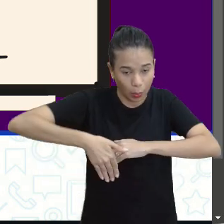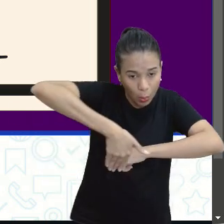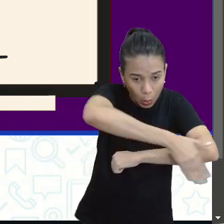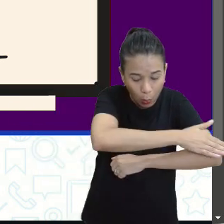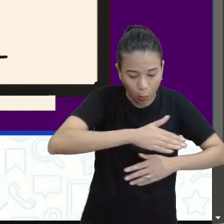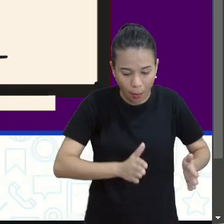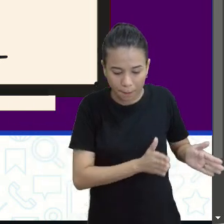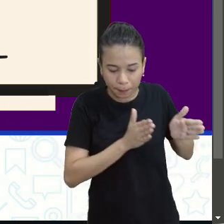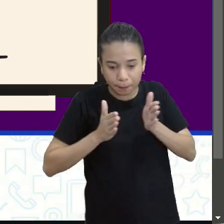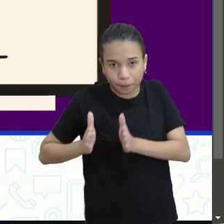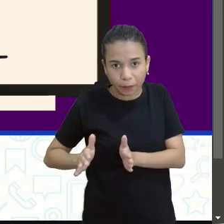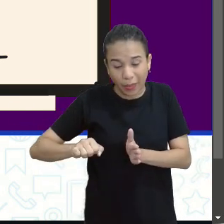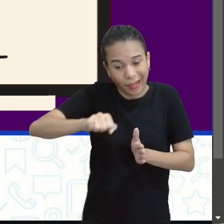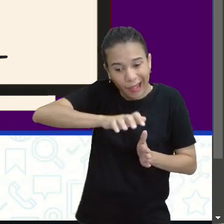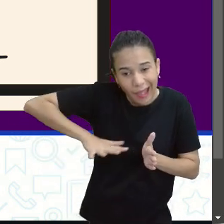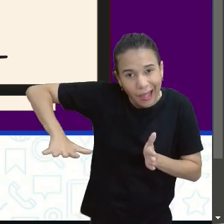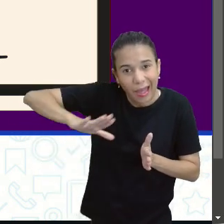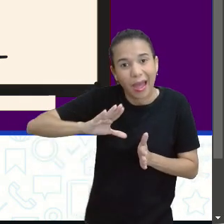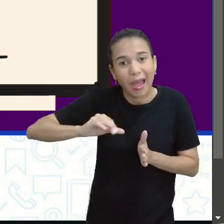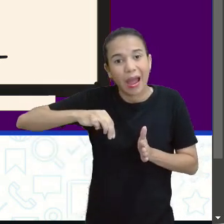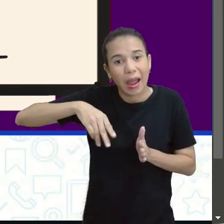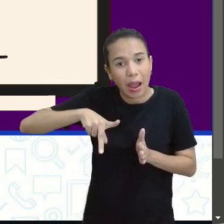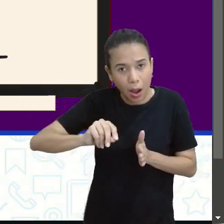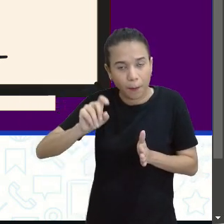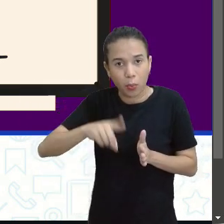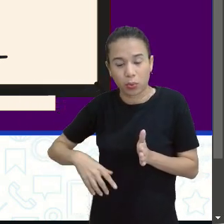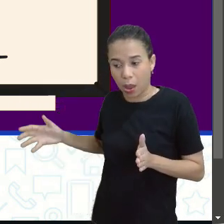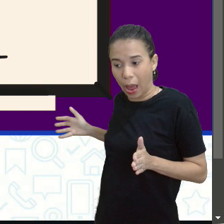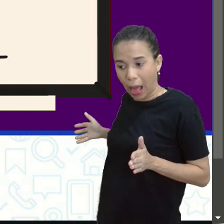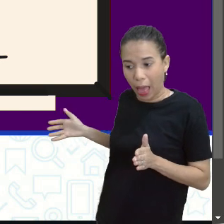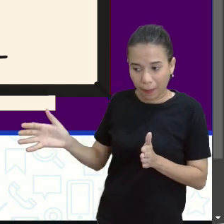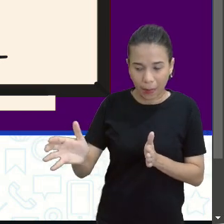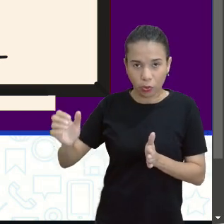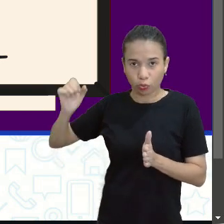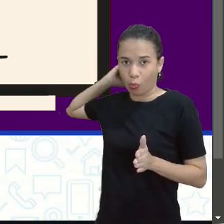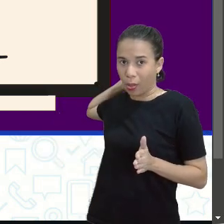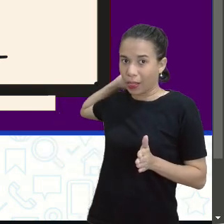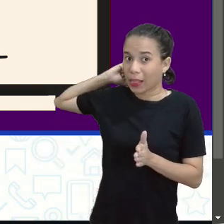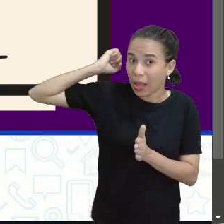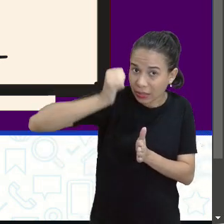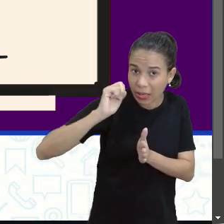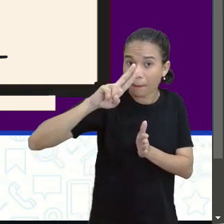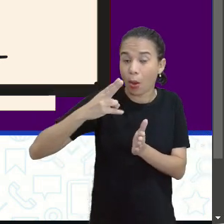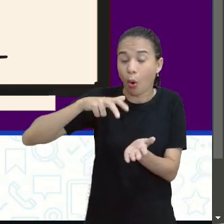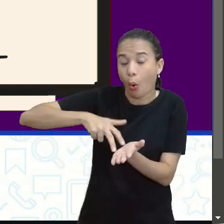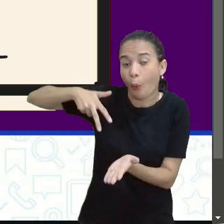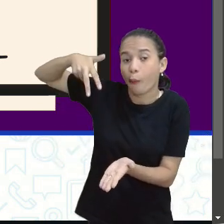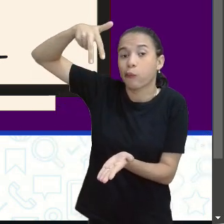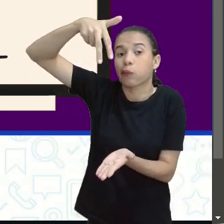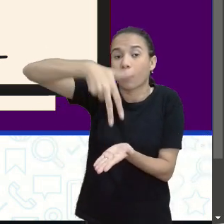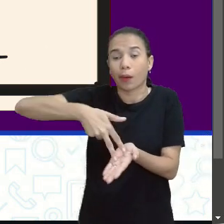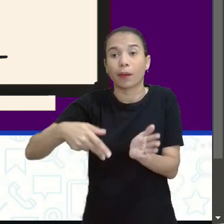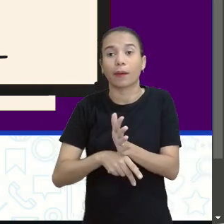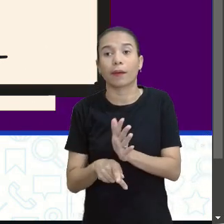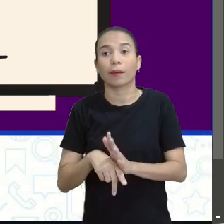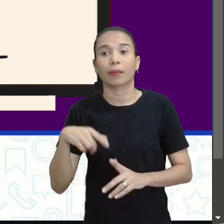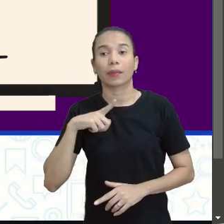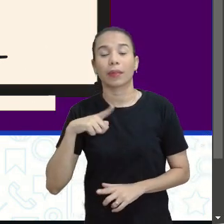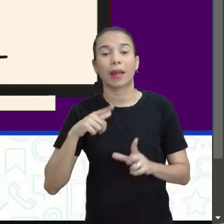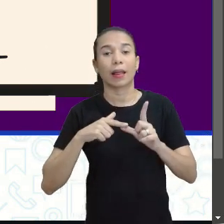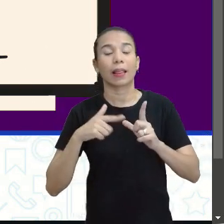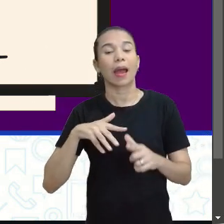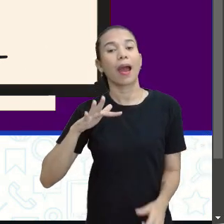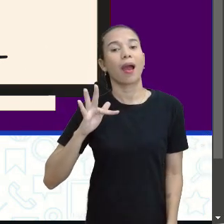arremessos, lançamentos e aí o salto em altura, eles são identificados com a letra